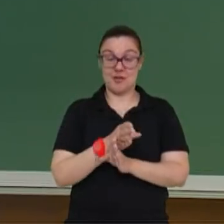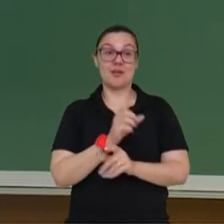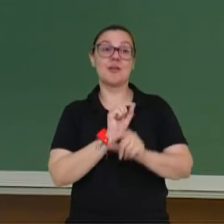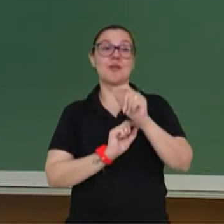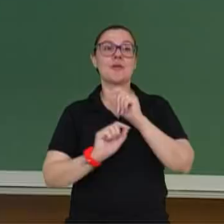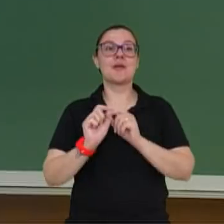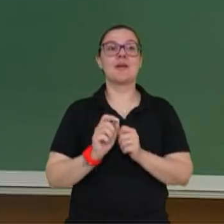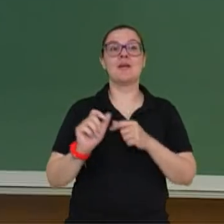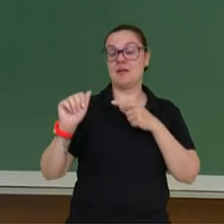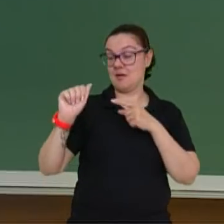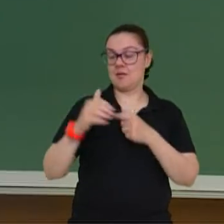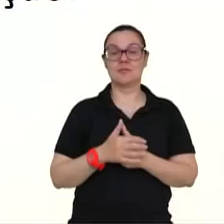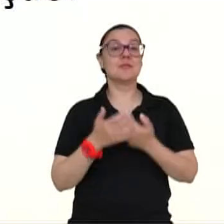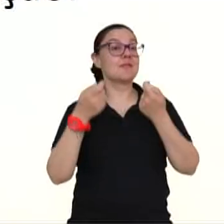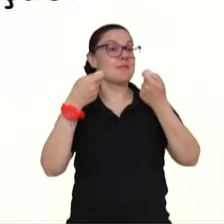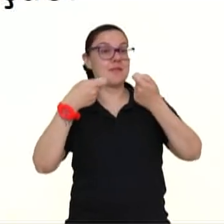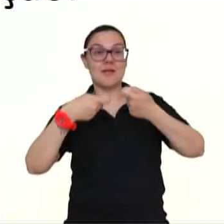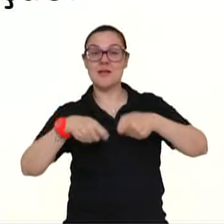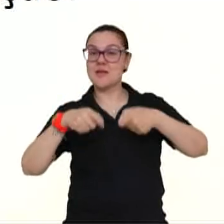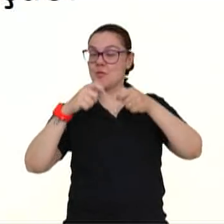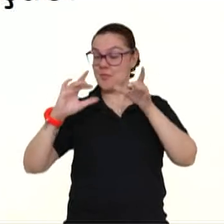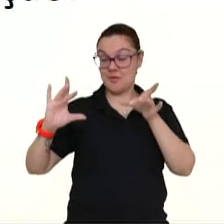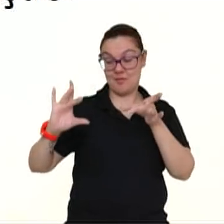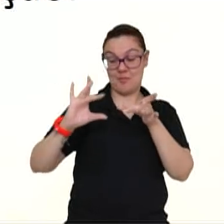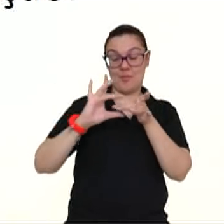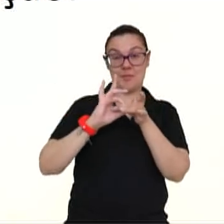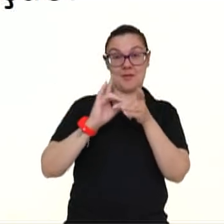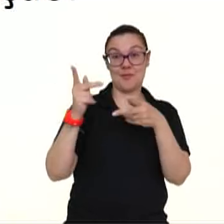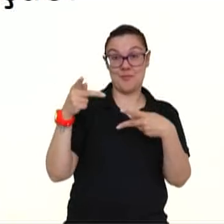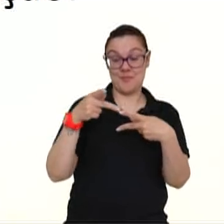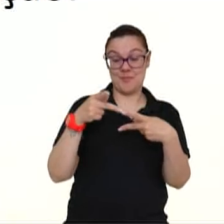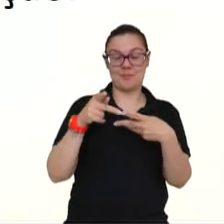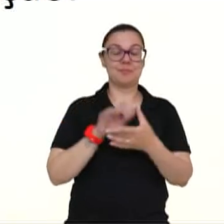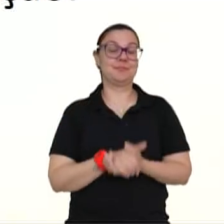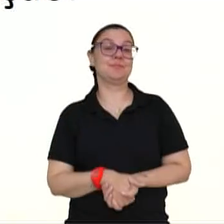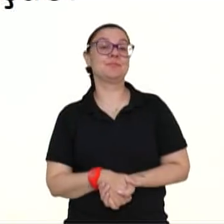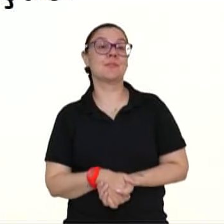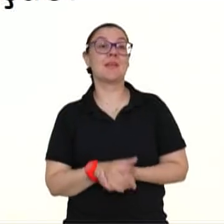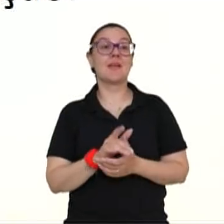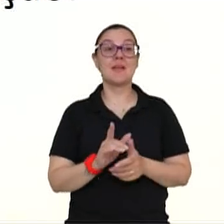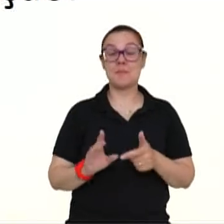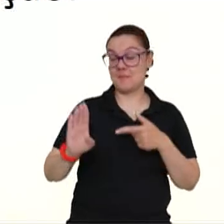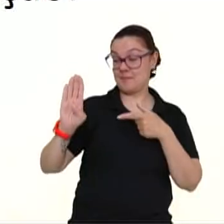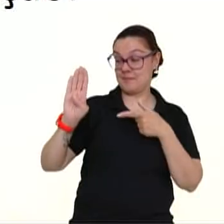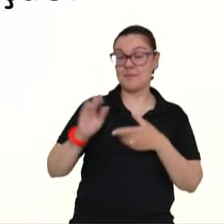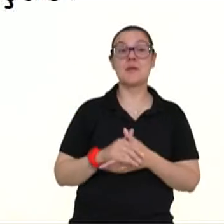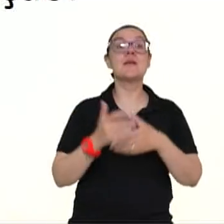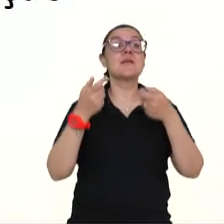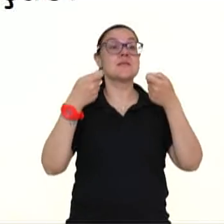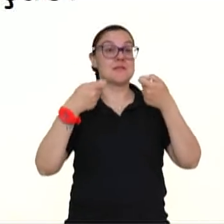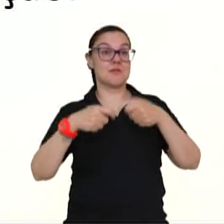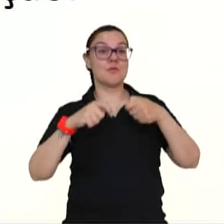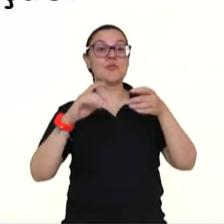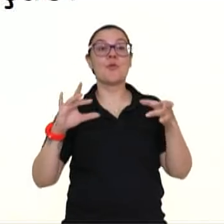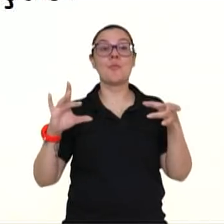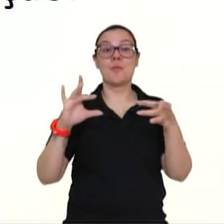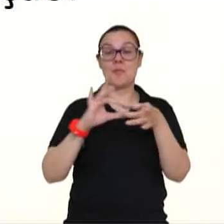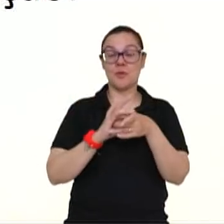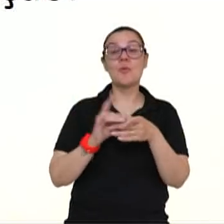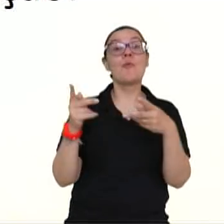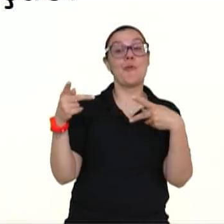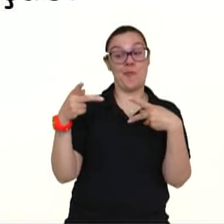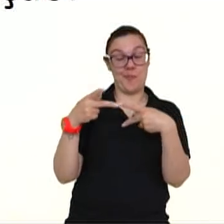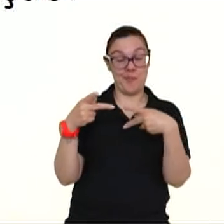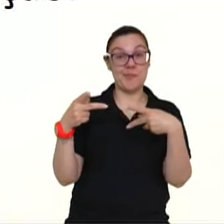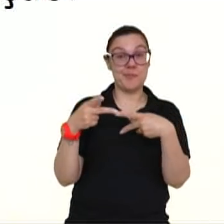diretos, letra A, não precisam de complemento. Letra B, precisam de